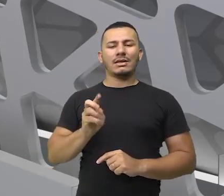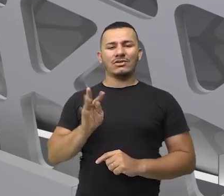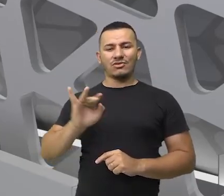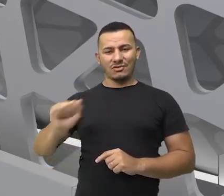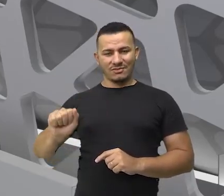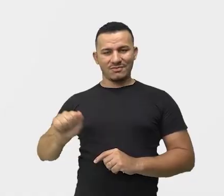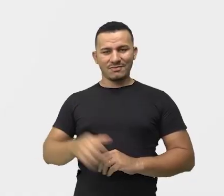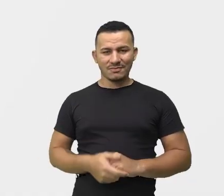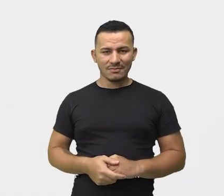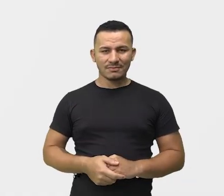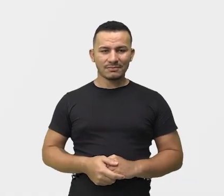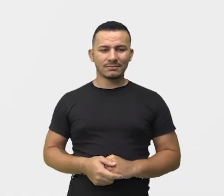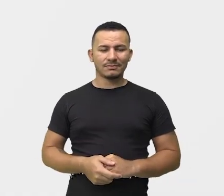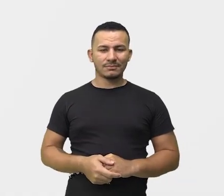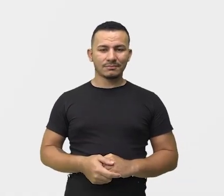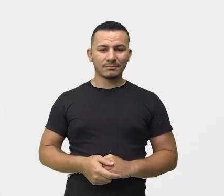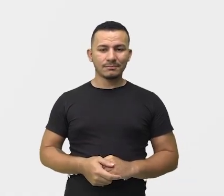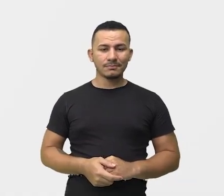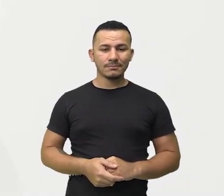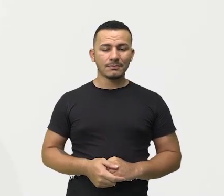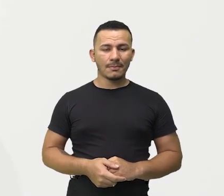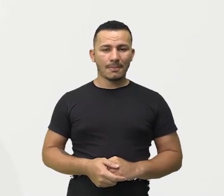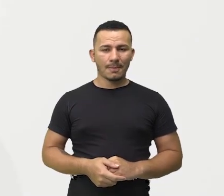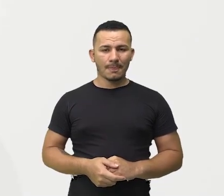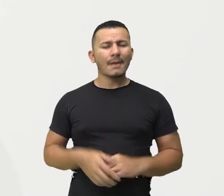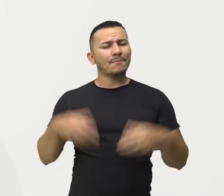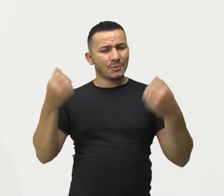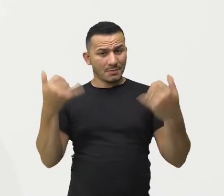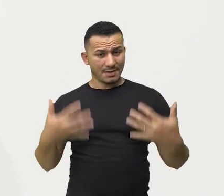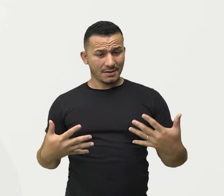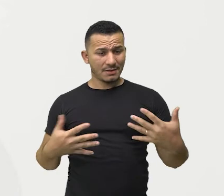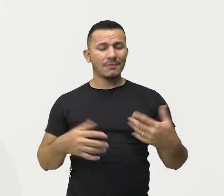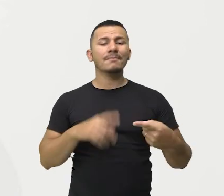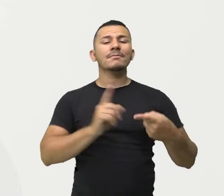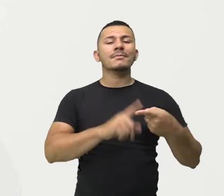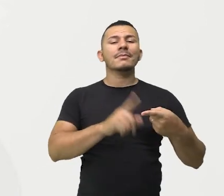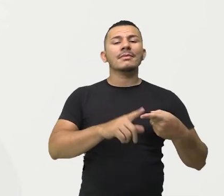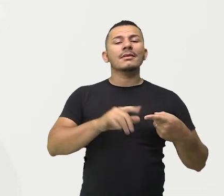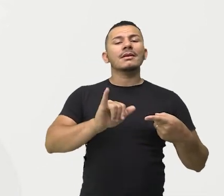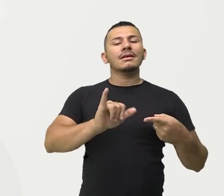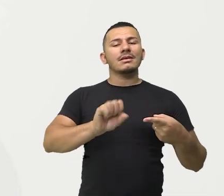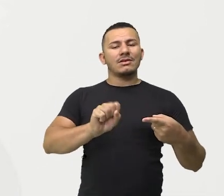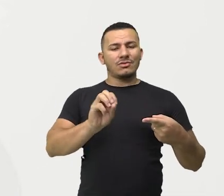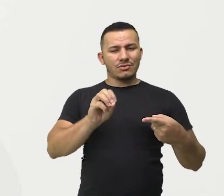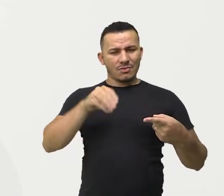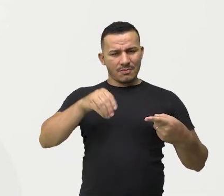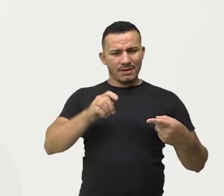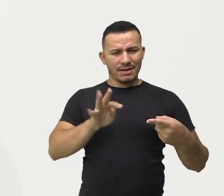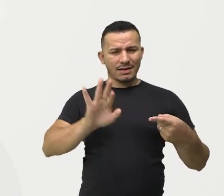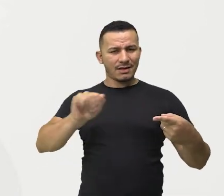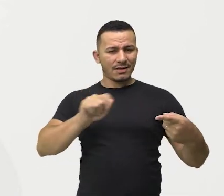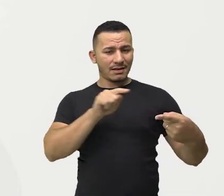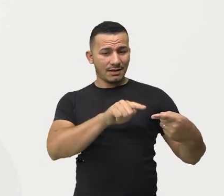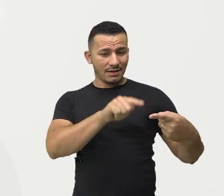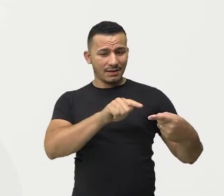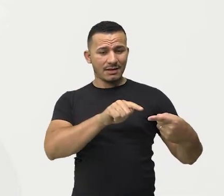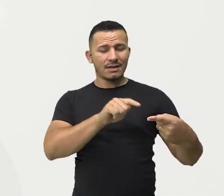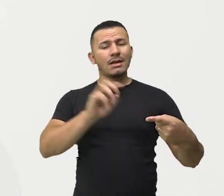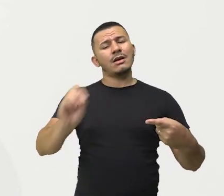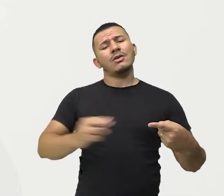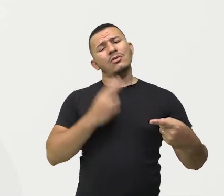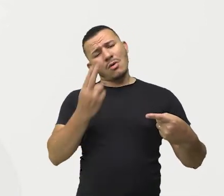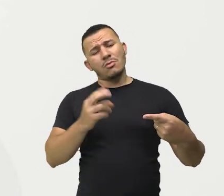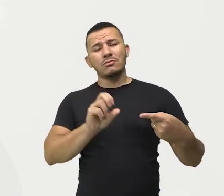Me segue! Olha só o que aqui nós temos. Então, olha, as isometrias, olha,